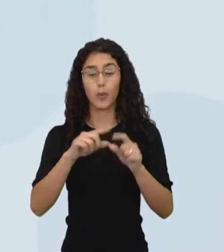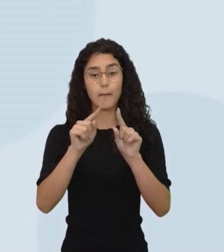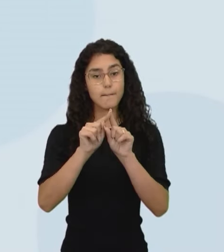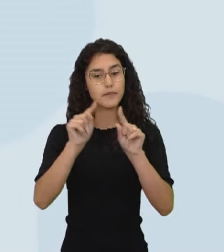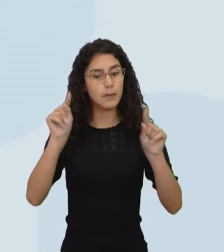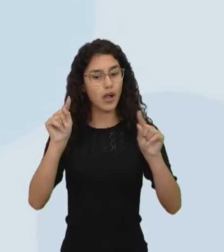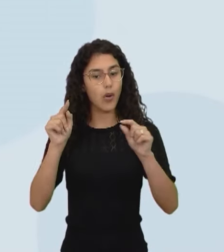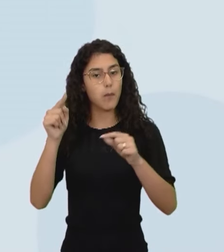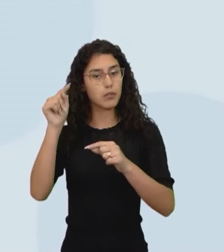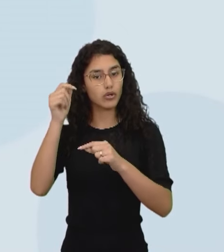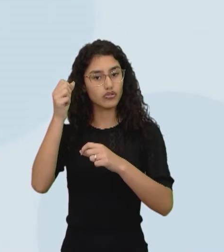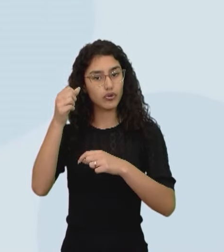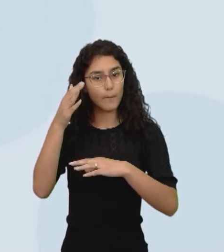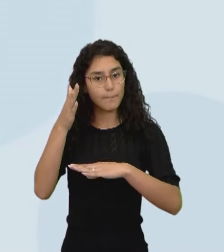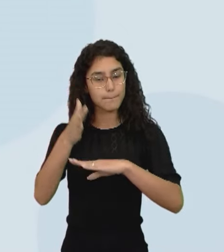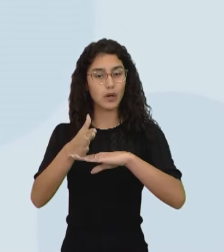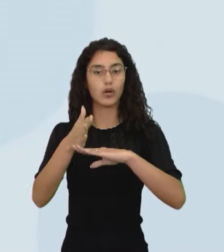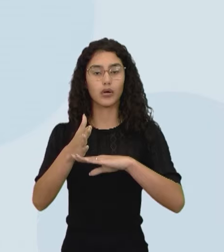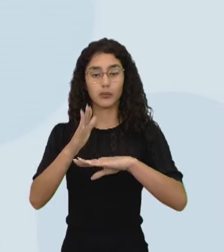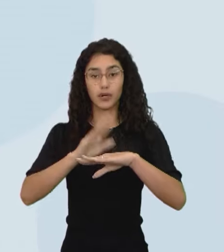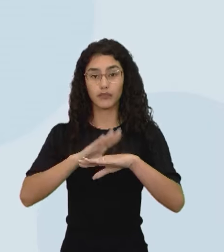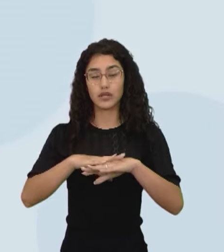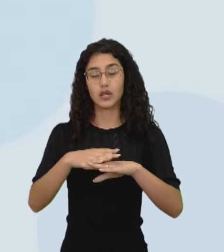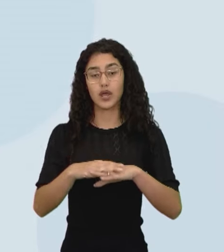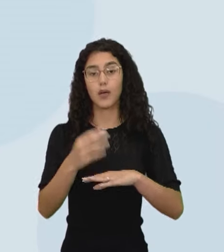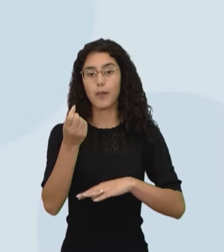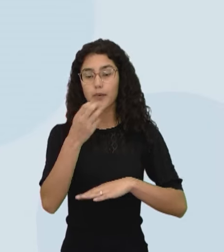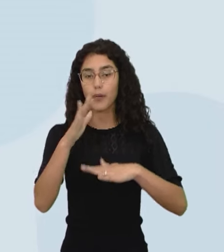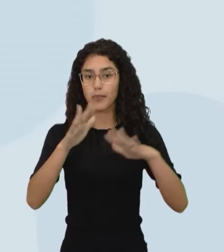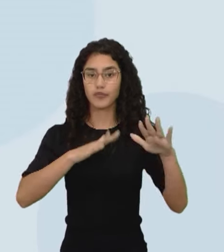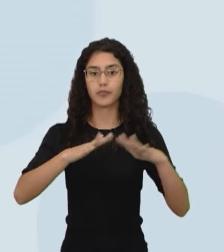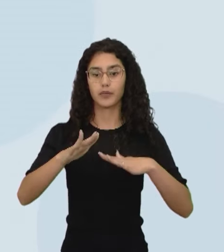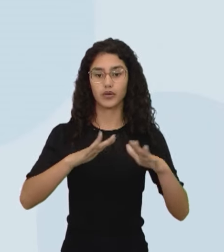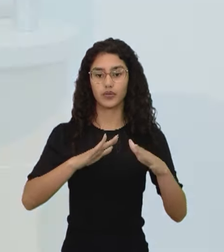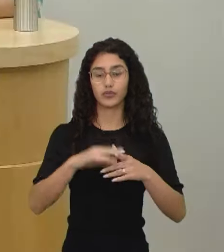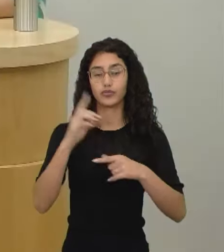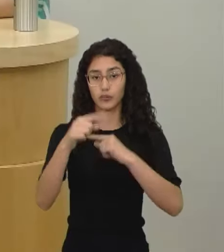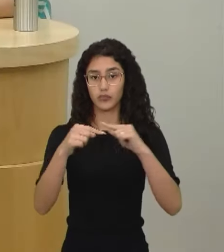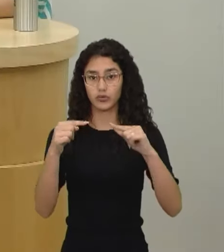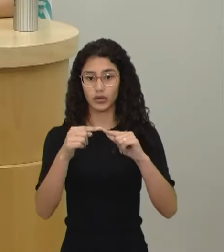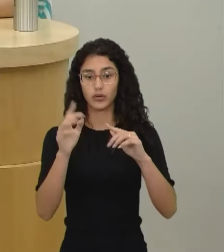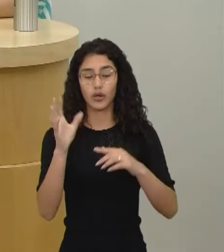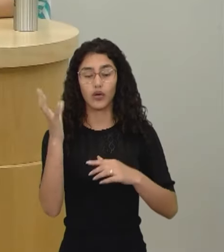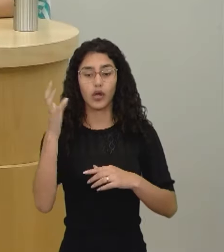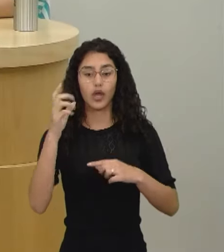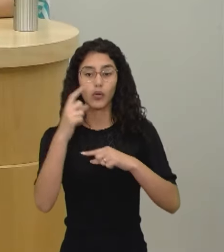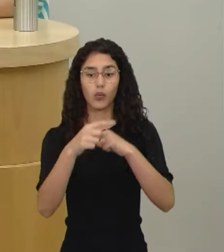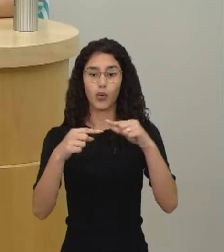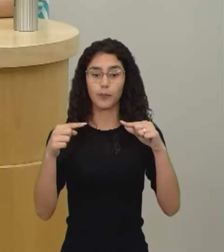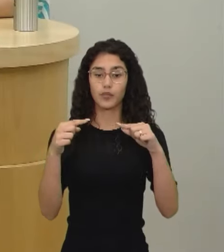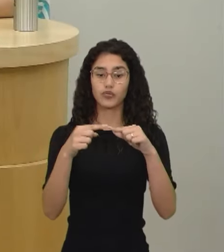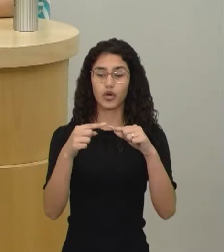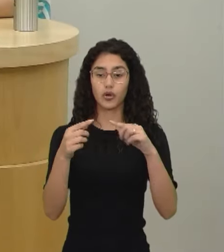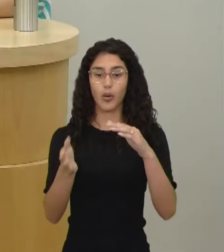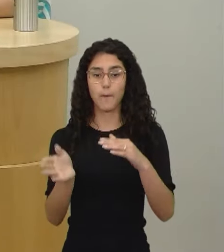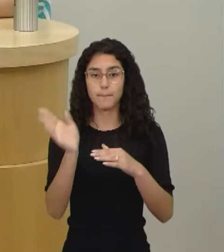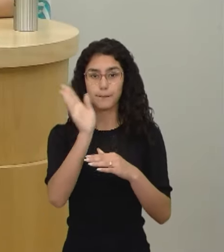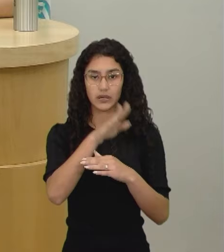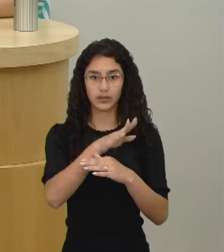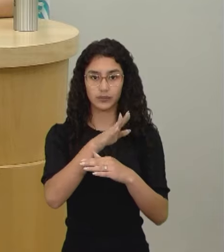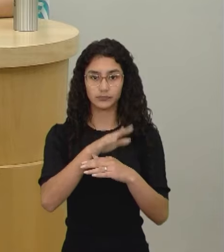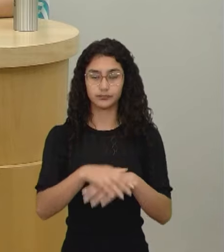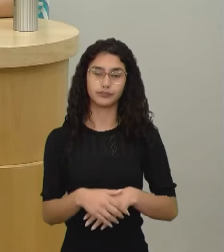como um ponto de apoio e são utilizados para facilitar o movimento de objetos. Então, eu quero que um objeto caia aqui e jogue outro para